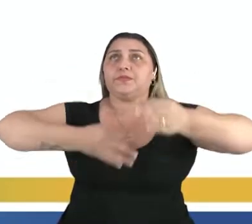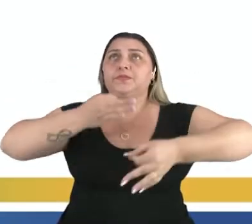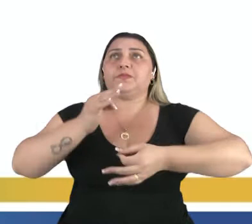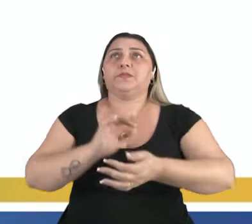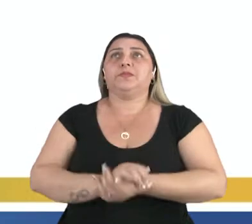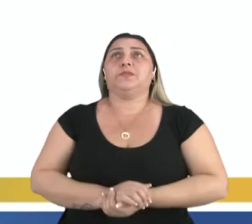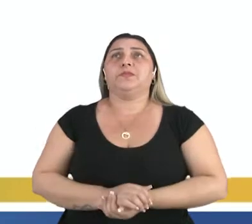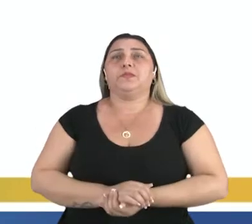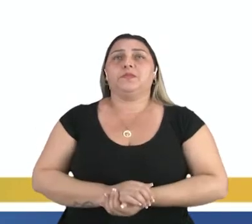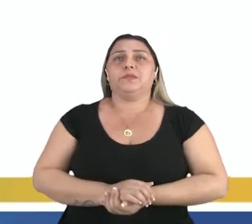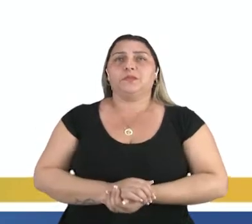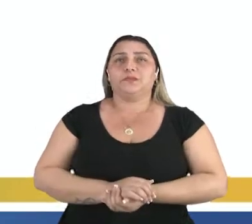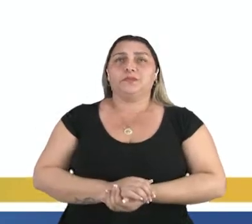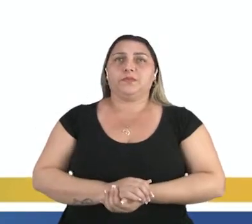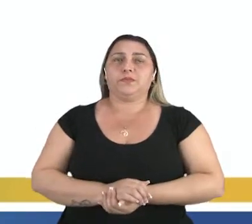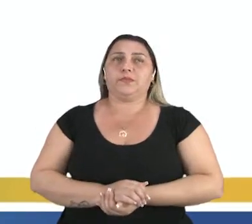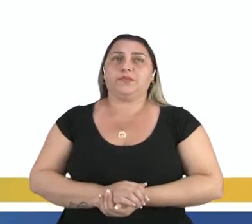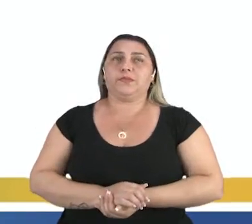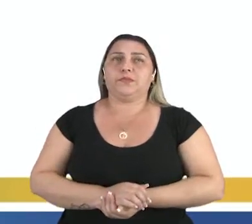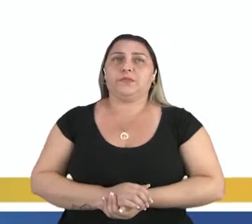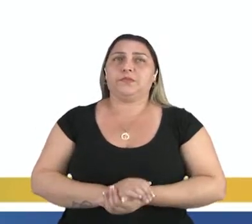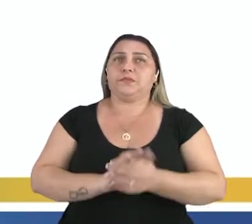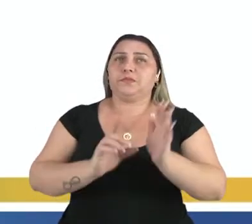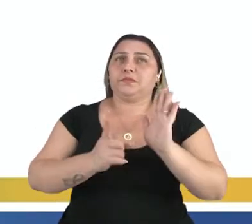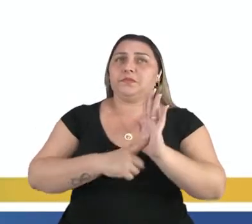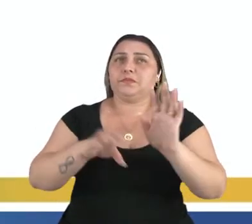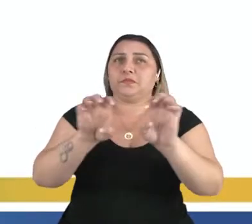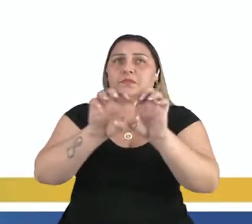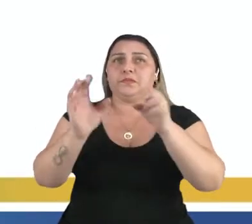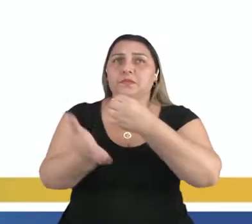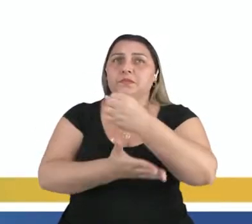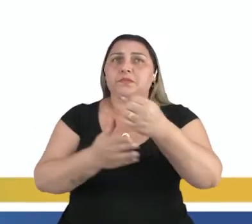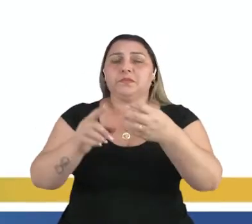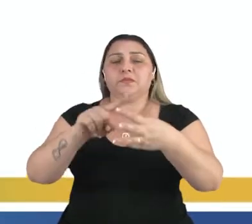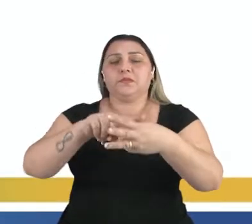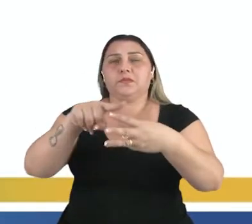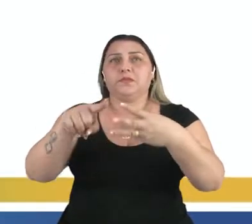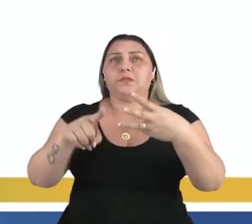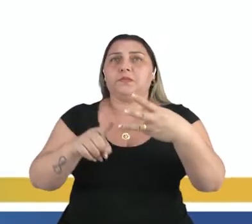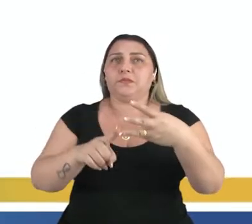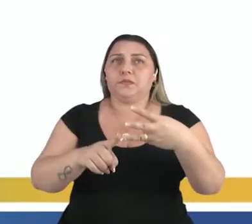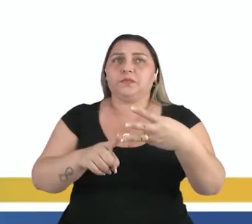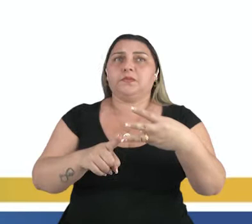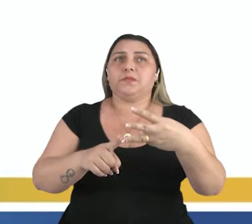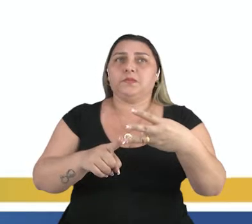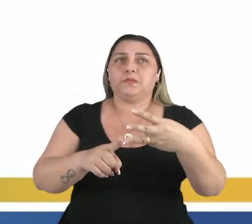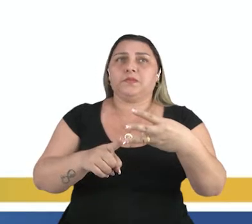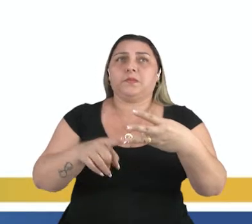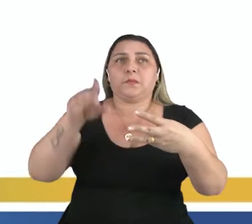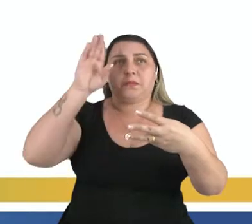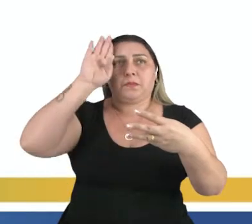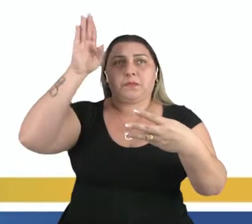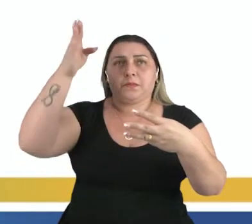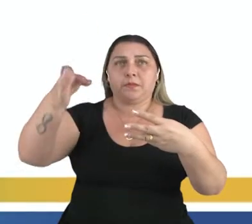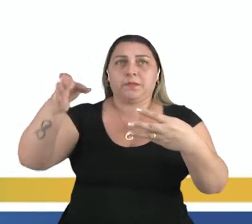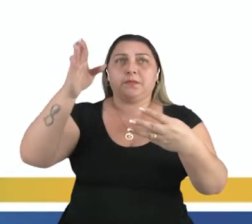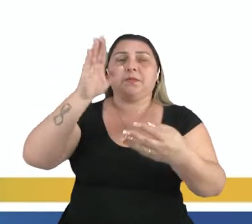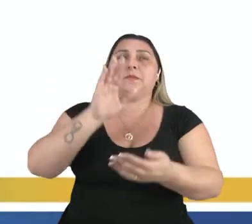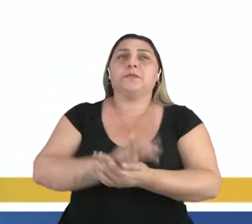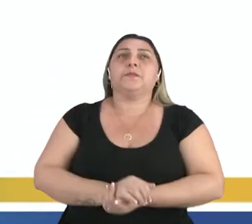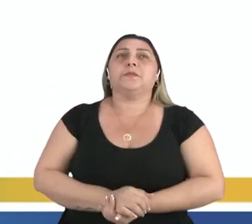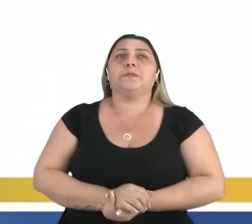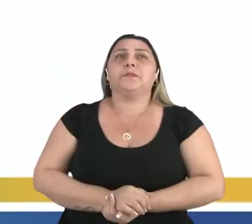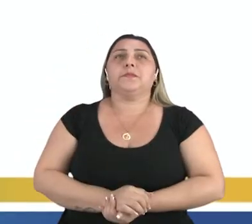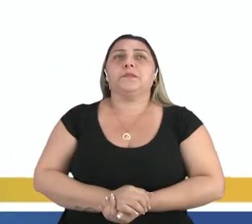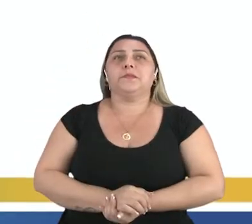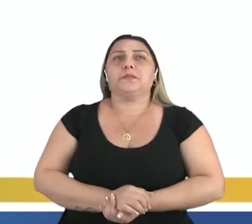textual editorial, pode ser um texto dissertativo argumentativo, ou seja, os editoriais apresentam a estrutura